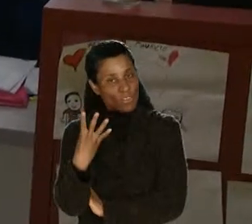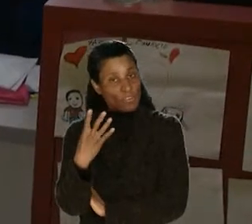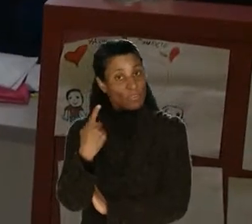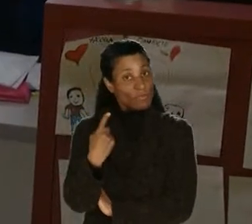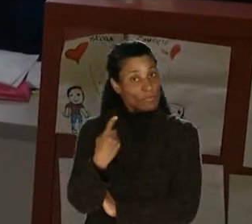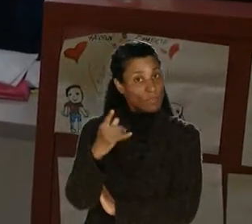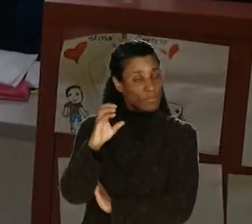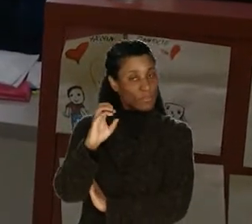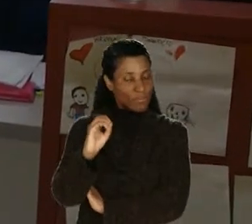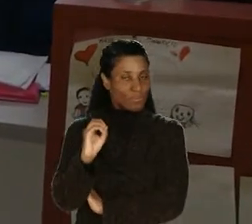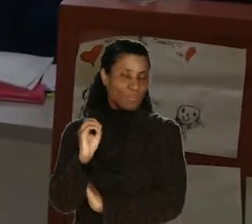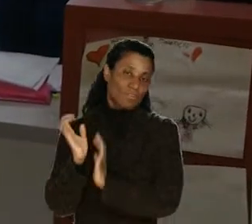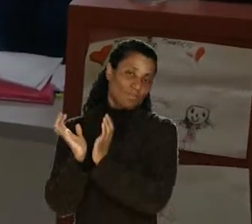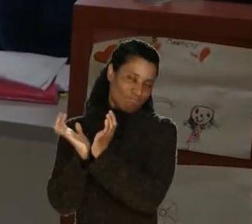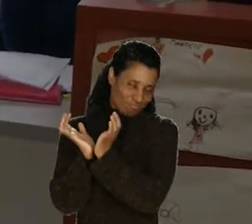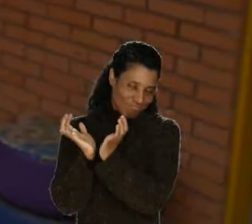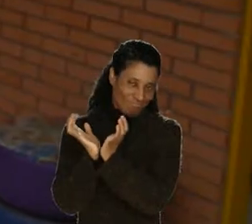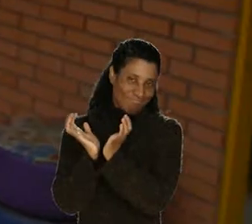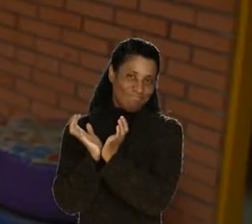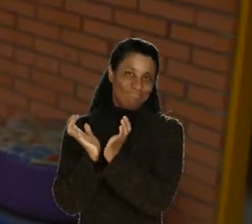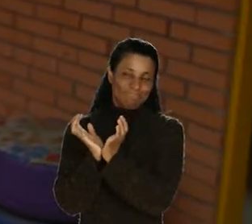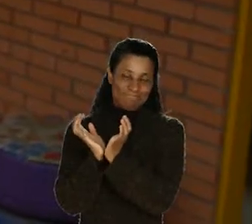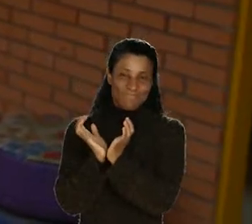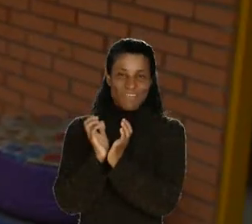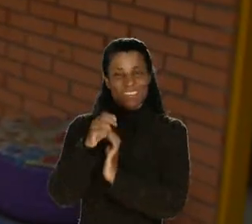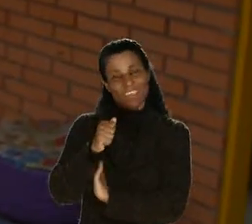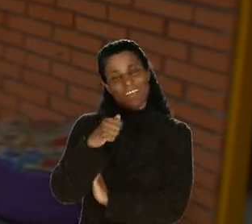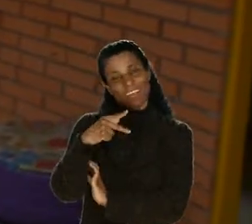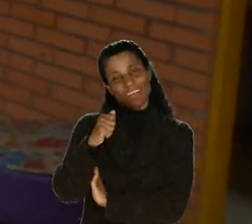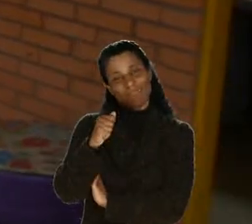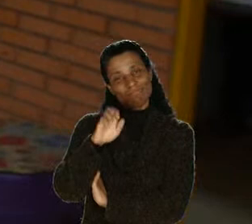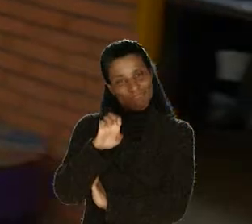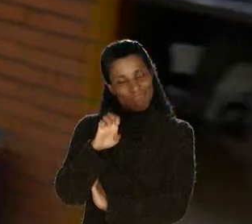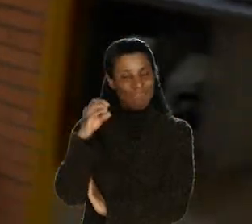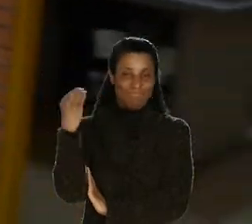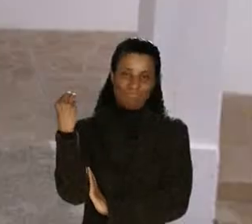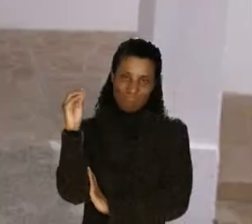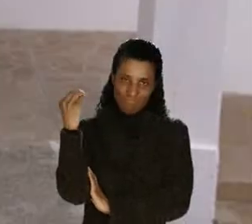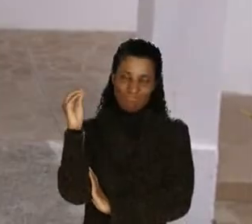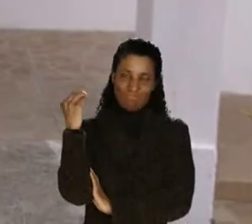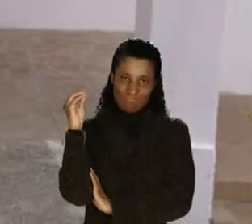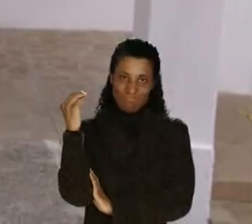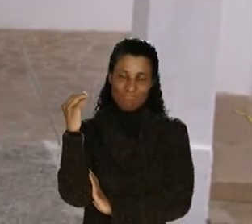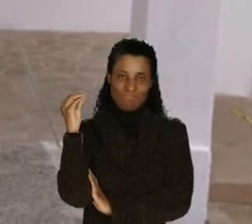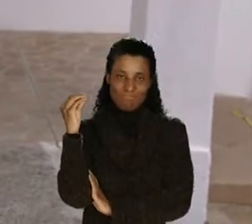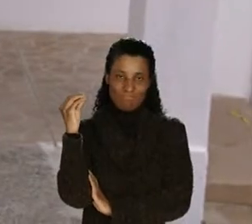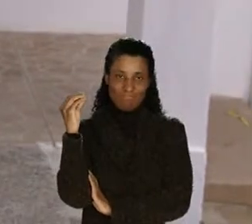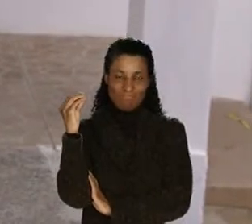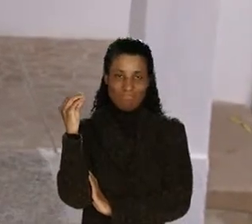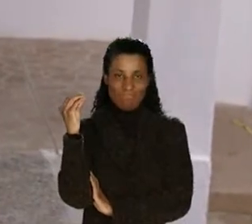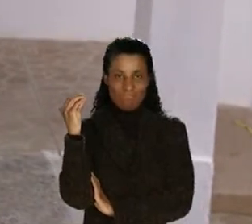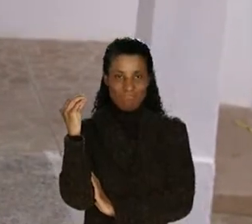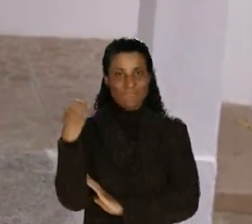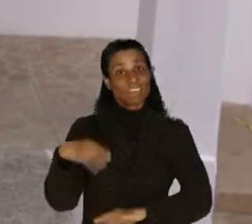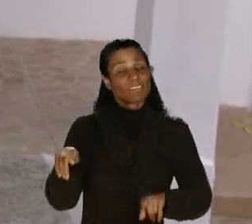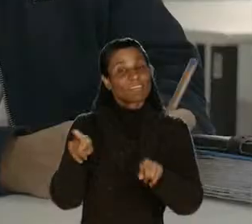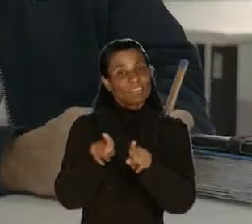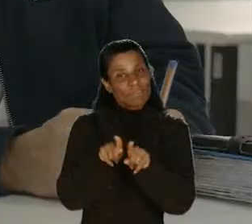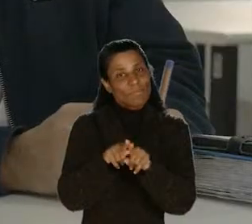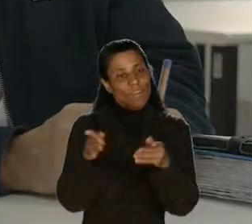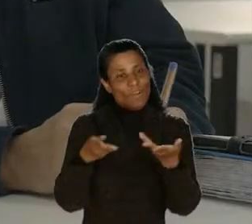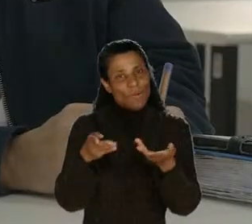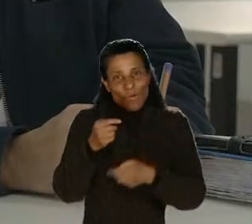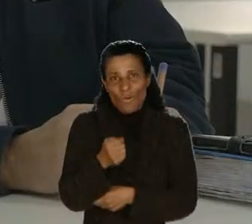outros 410 colegas dele da APAE Porto Alegre, né? E ele